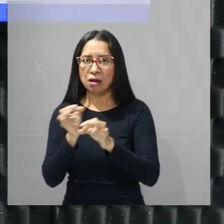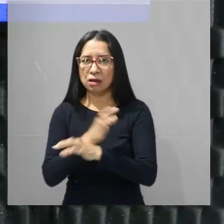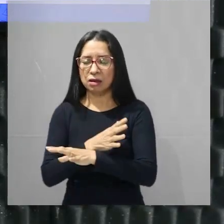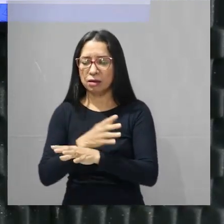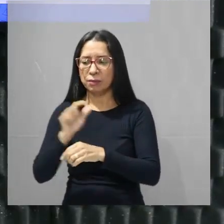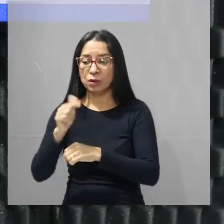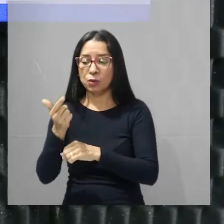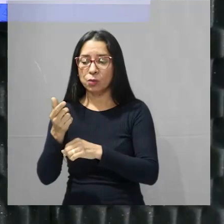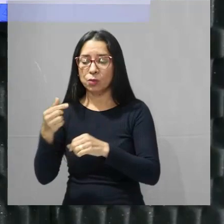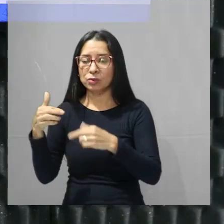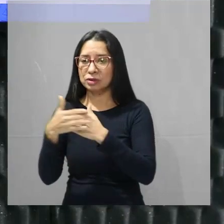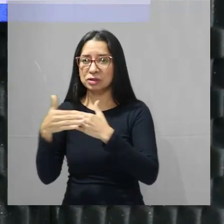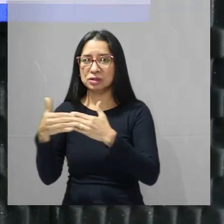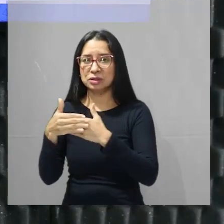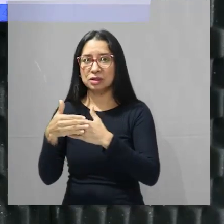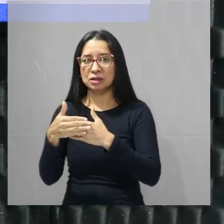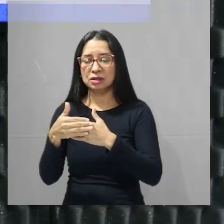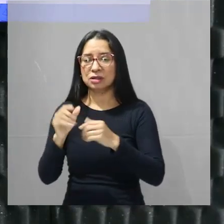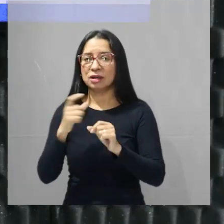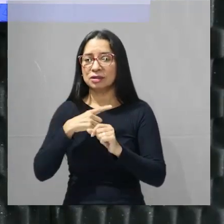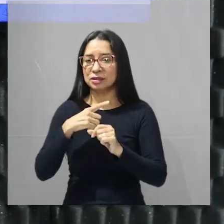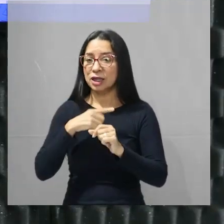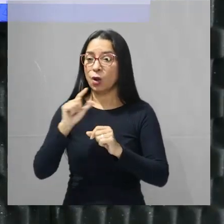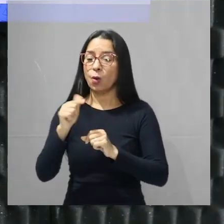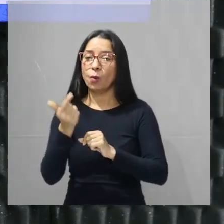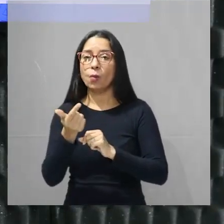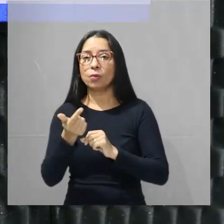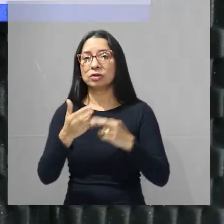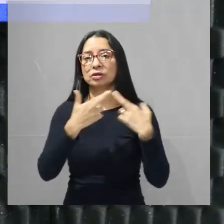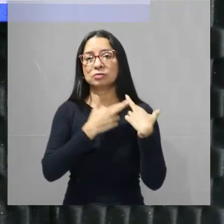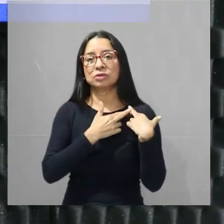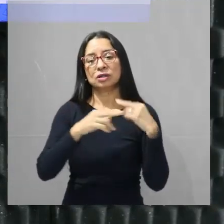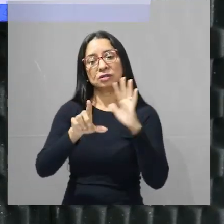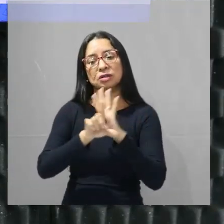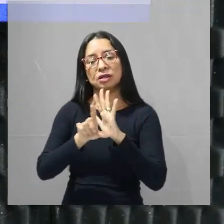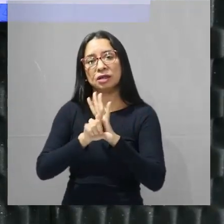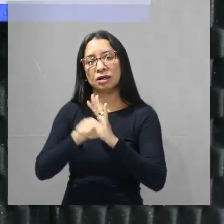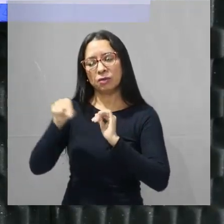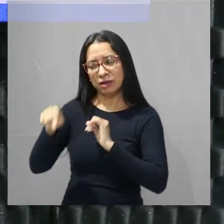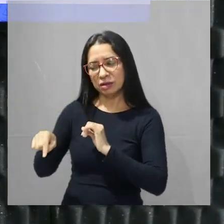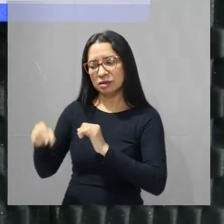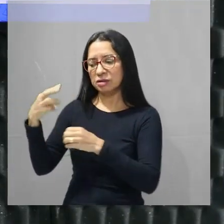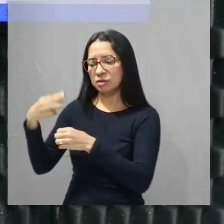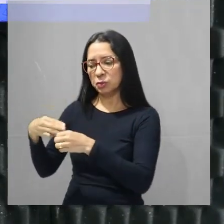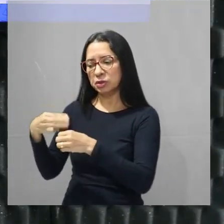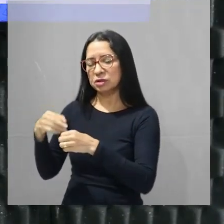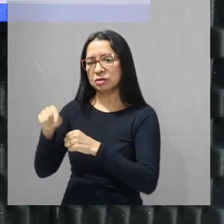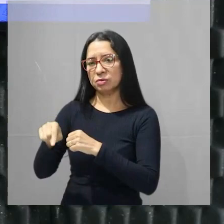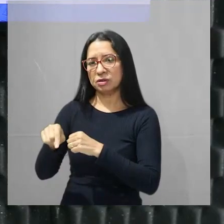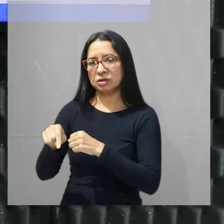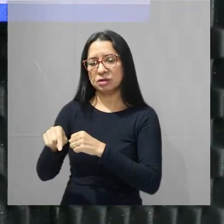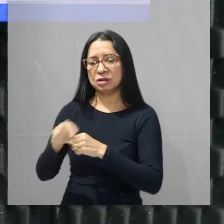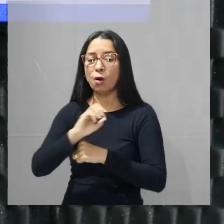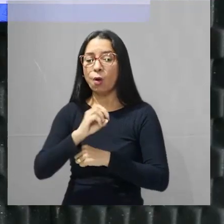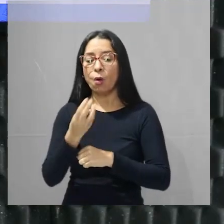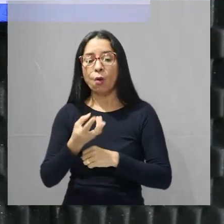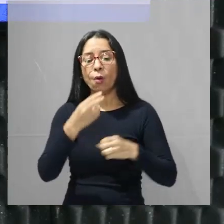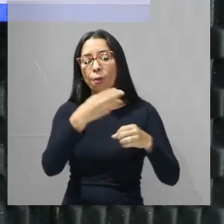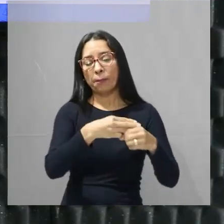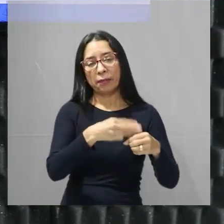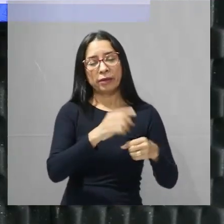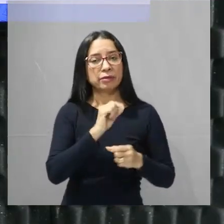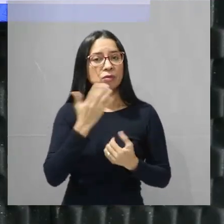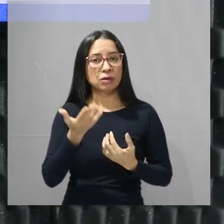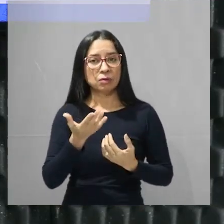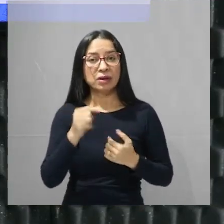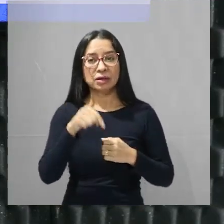por exemplo, outras responsabilidades legais. A responsabilidade legal é do município A, é do município B. Isso aqui, por exemplo, na Grande Ilha de São